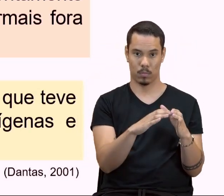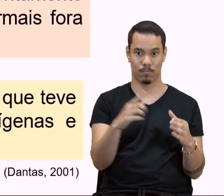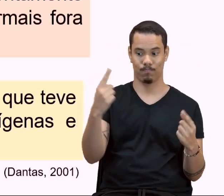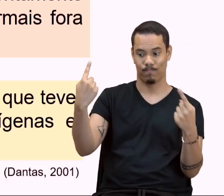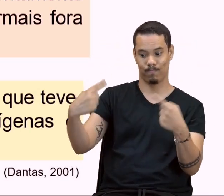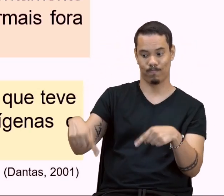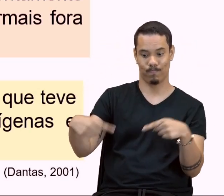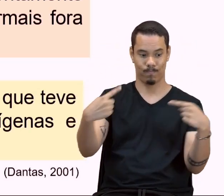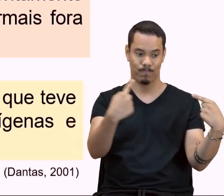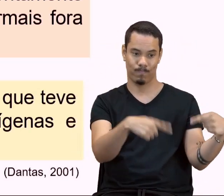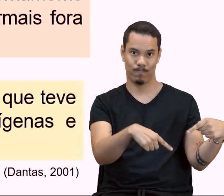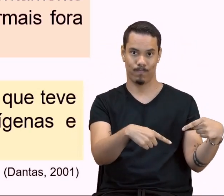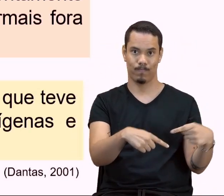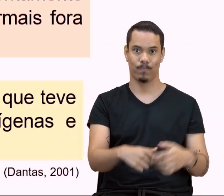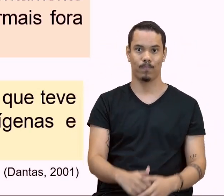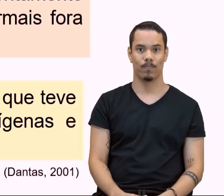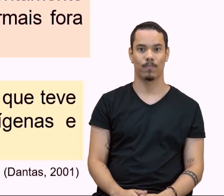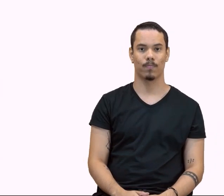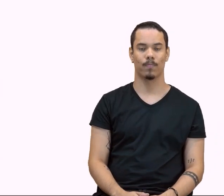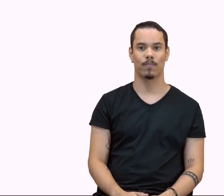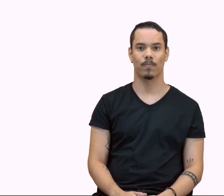Ok. Vamos lá, continuando.